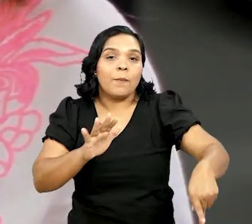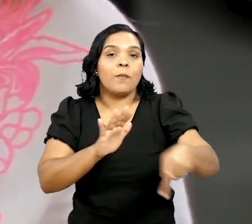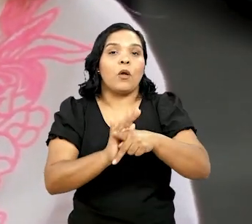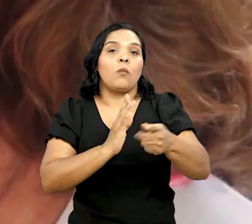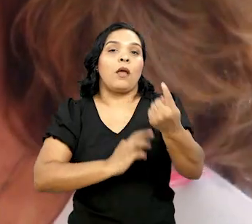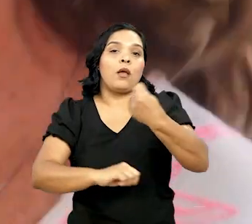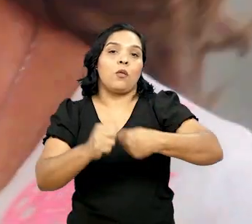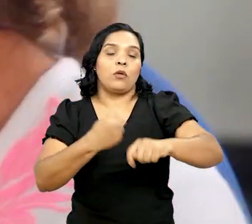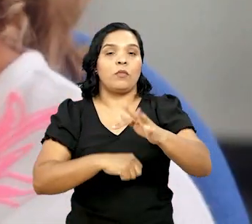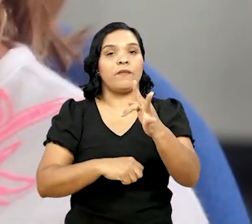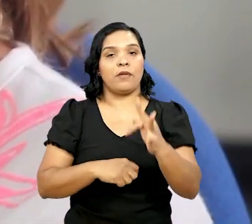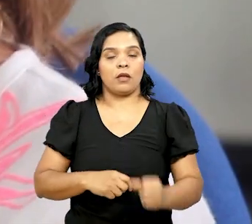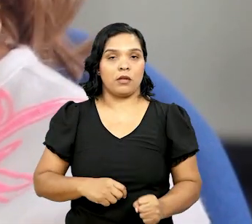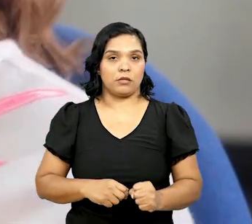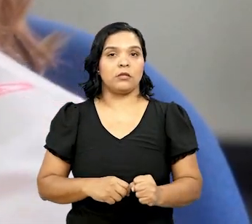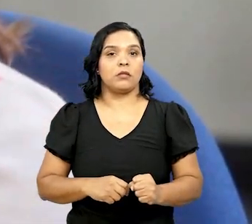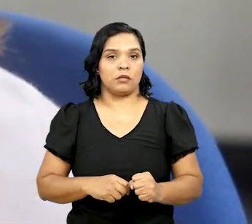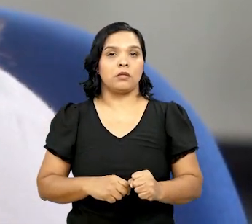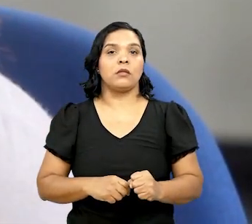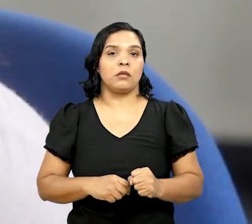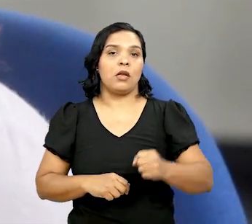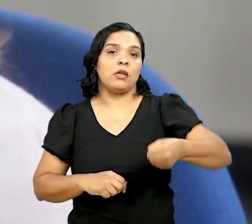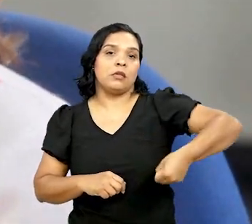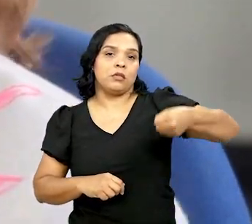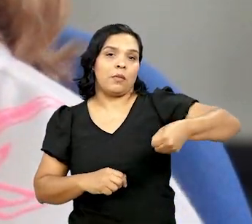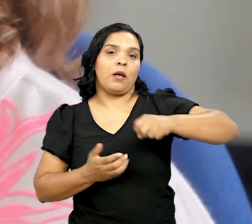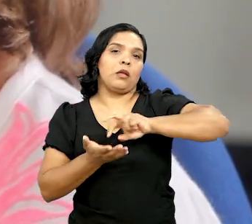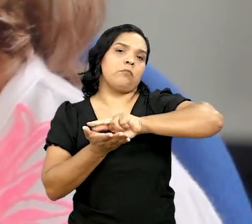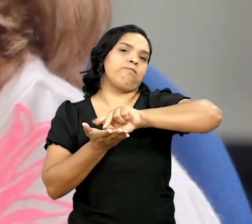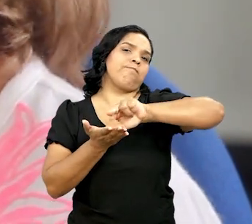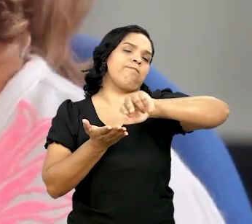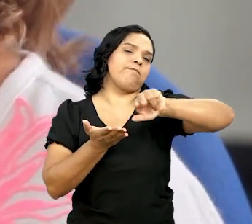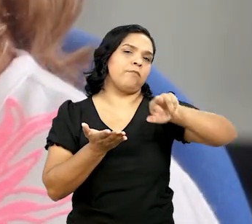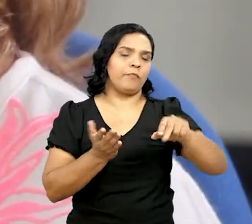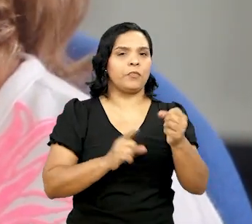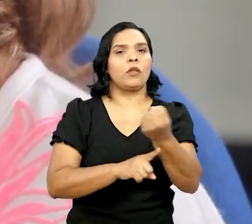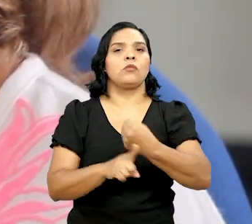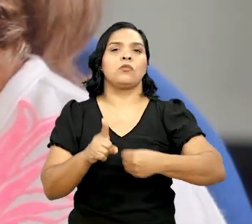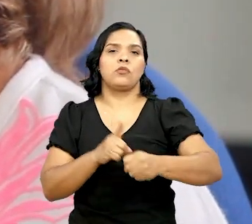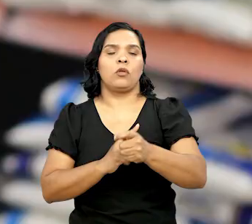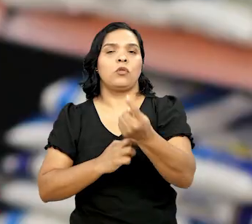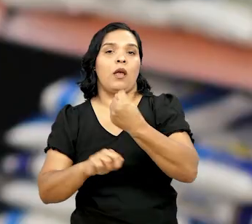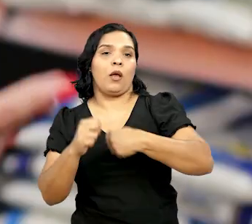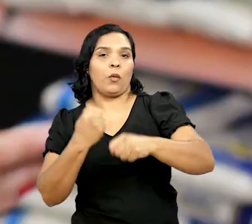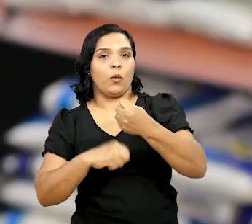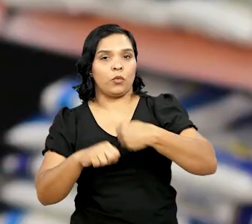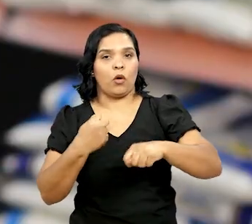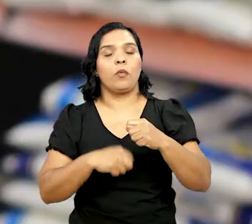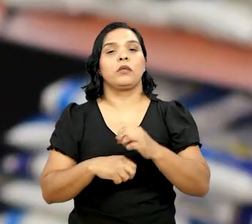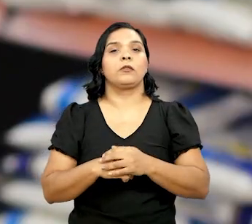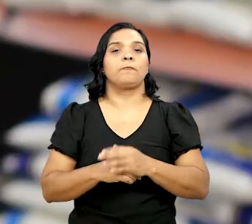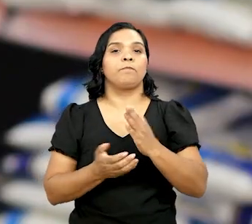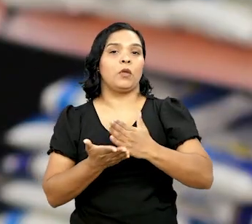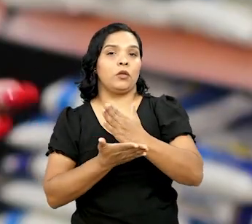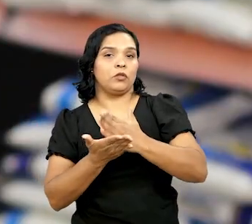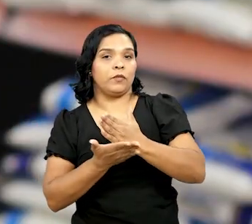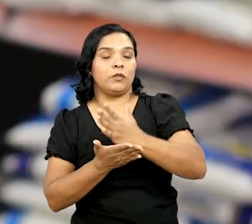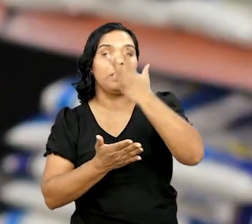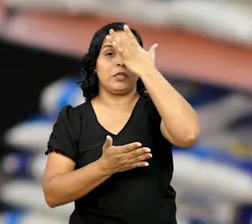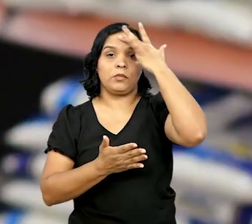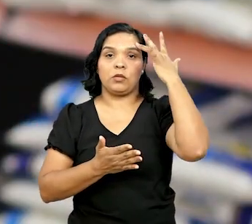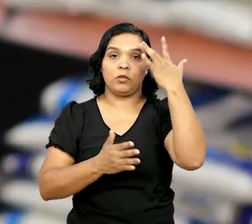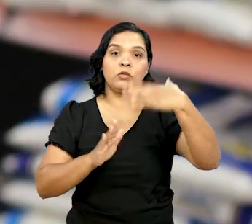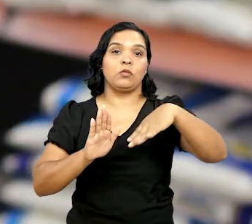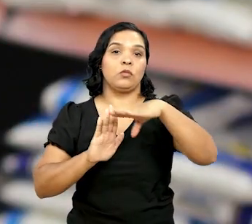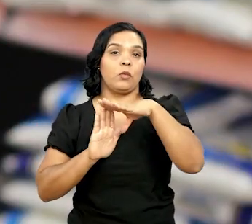economia ferense. Por isso que é a economia ferense, cesta básica e outros indicadores socioeconômicos. Então, a gente divide as pessoas de acordo com as